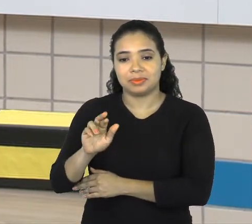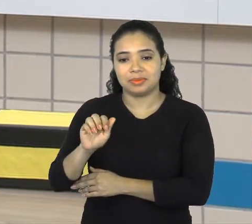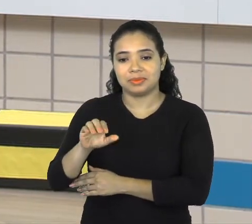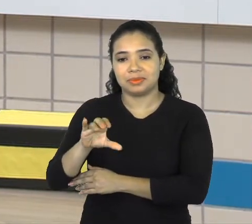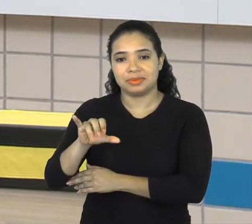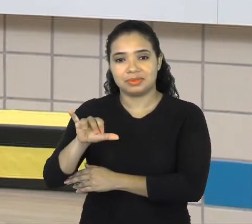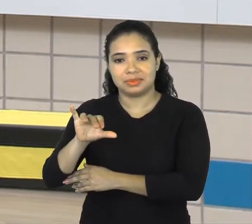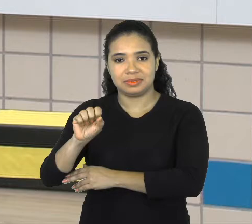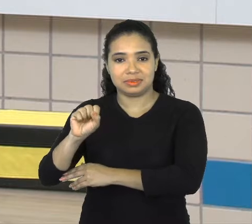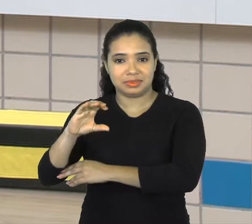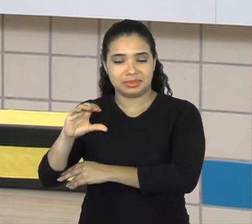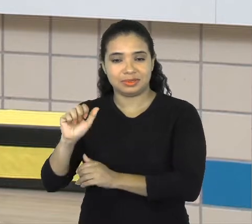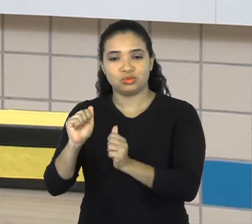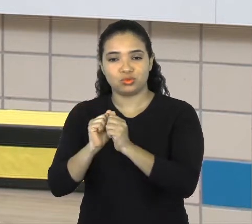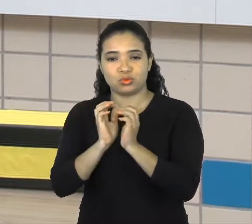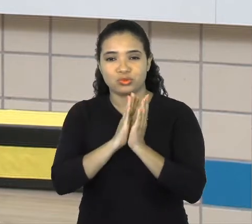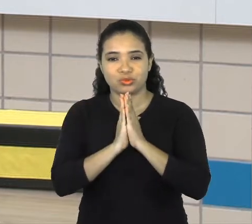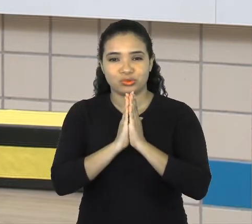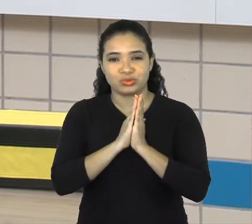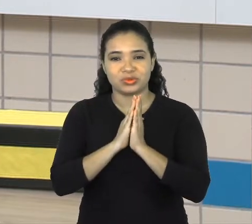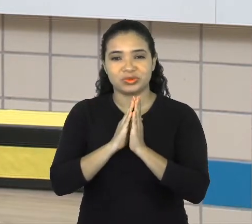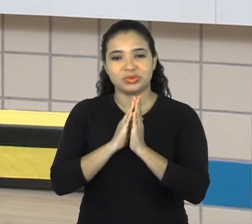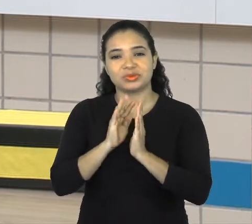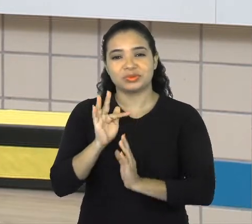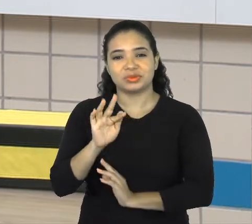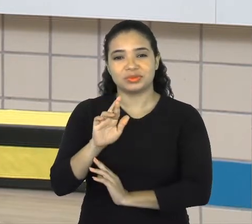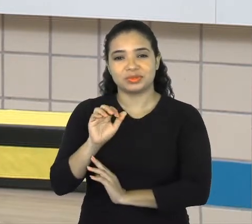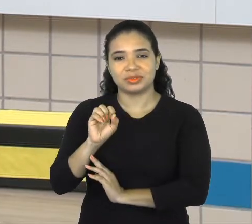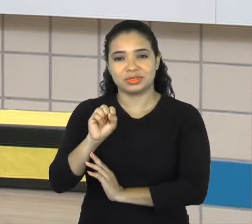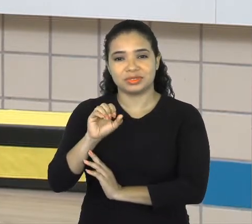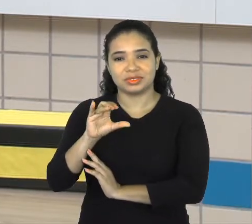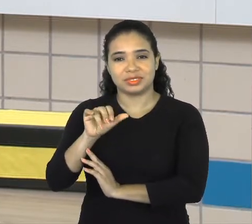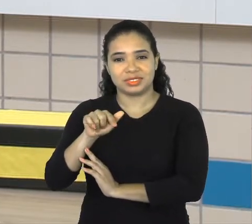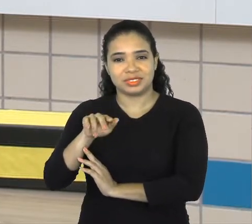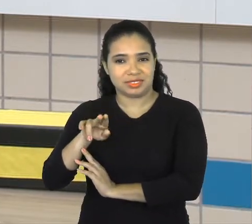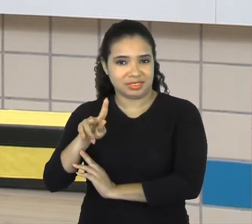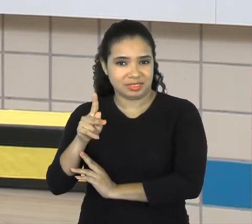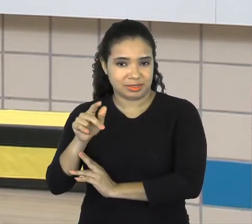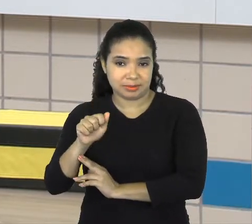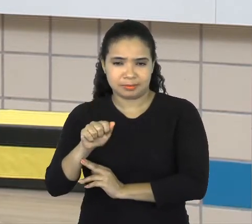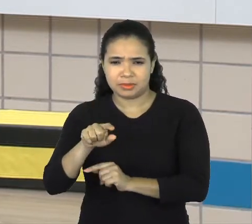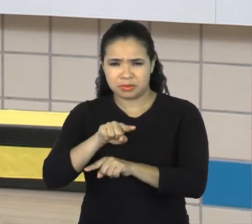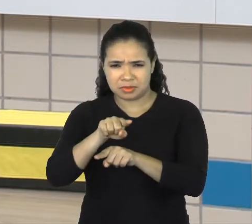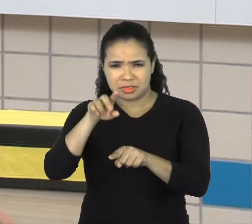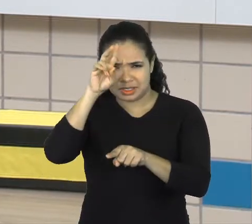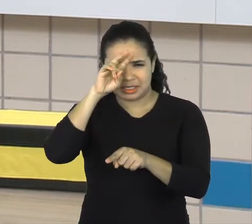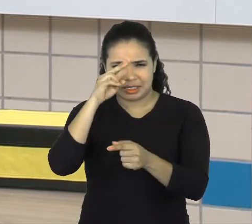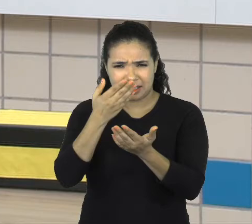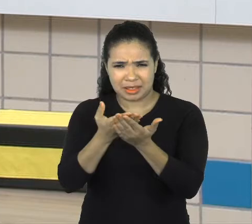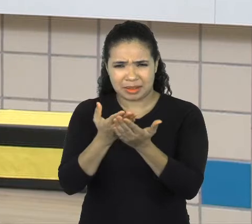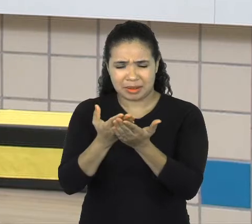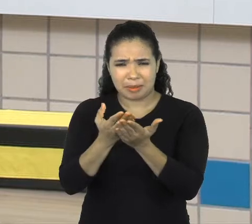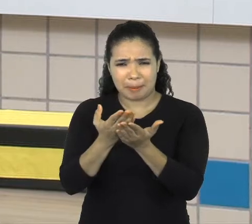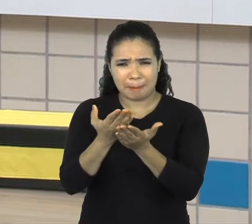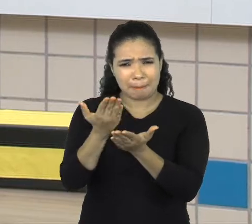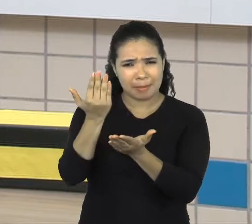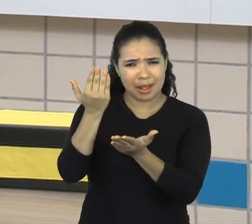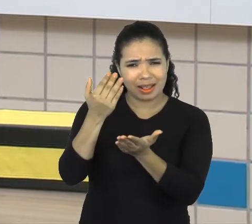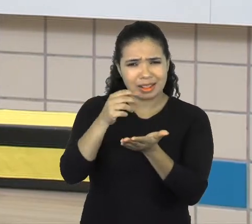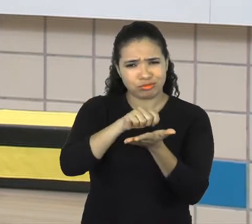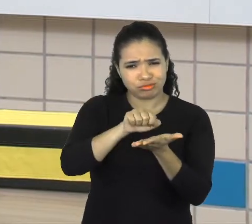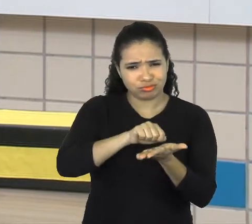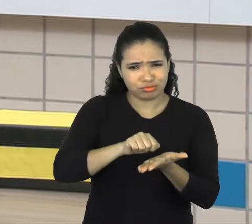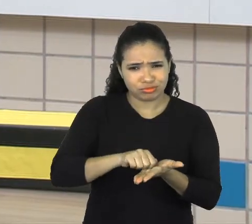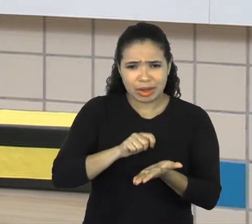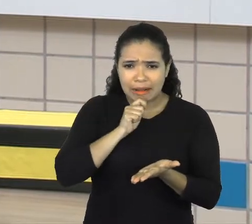aula. Vocês ainda lembram que nós trabalhamos na última aula? Não? Não anotaram? Não pegaram o caderninho de vocês? Eu